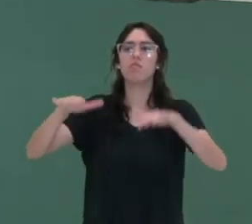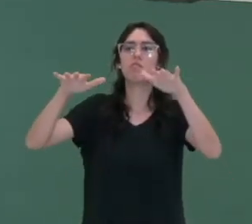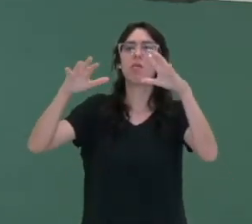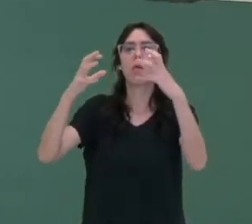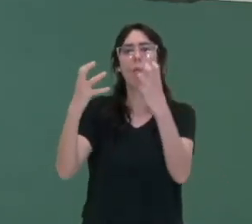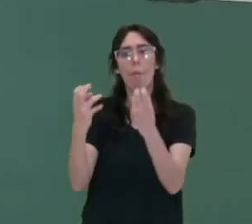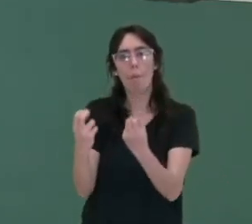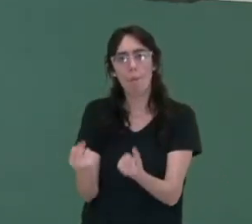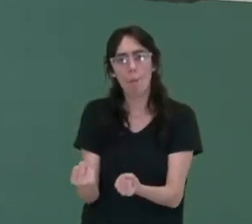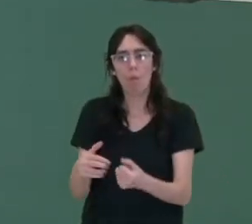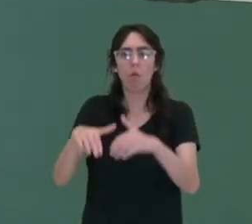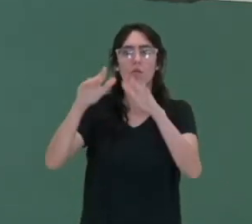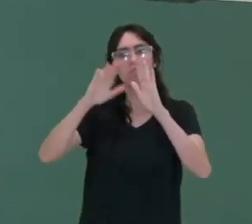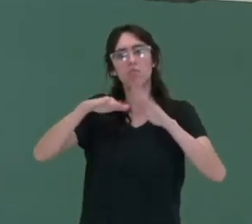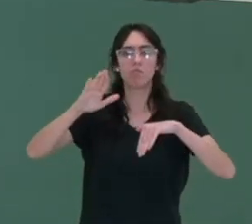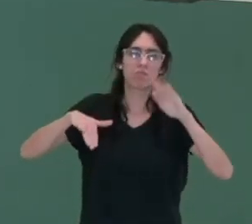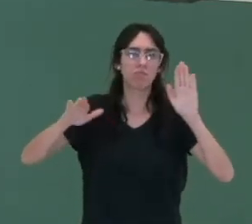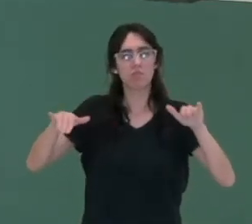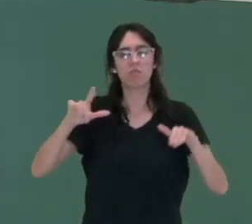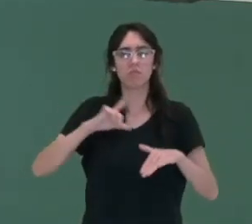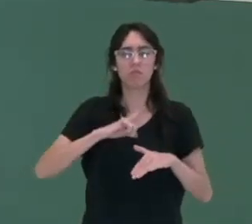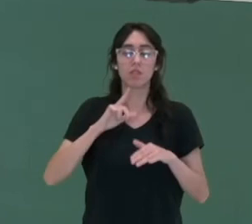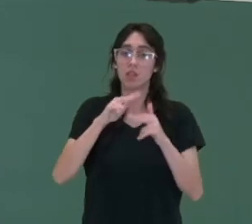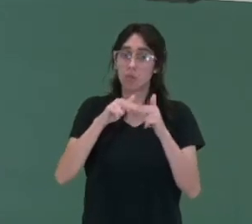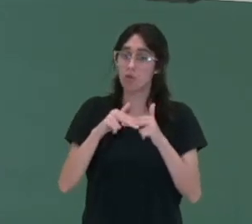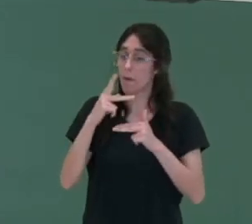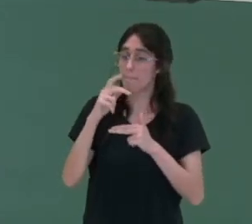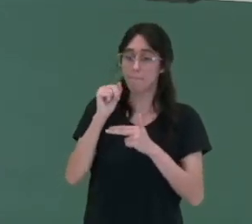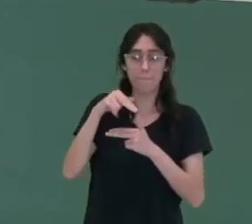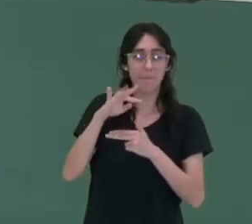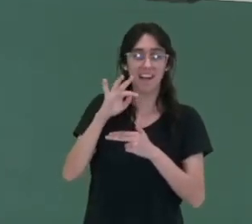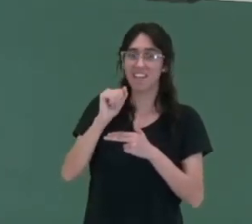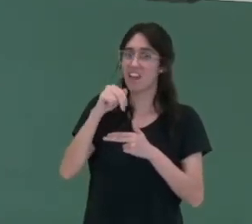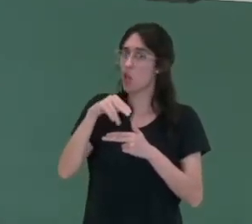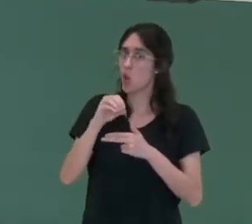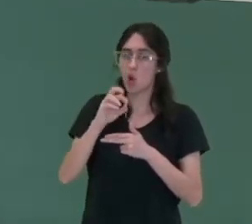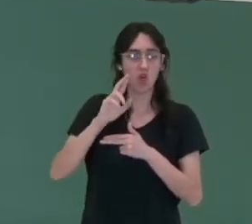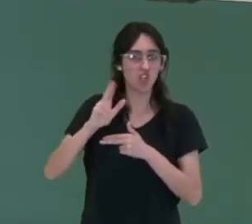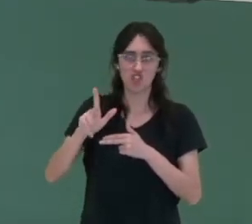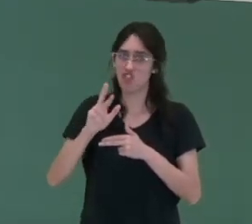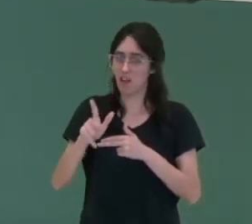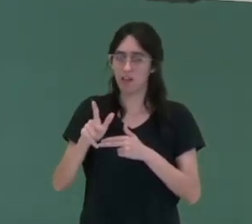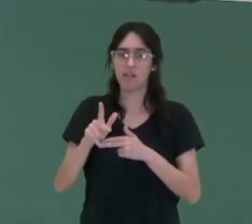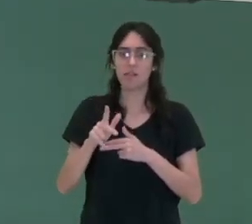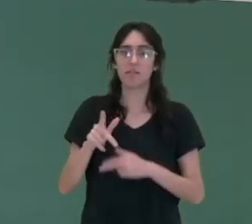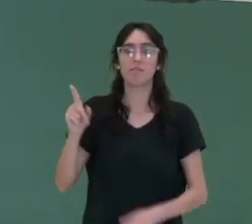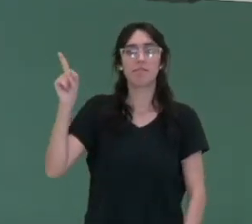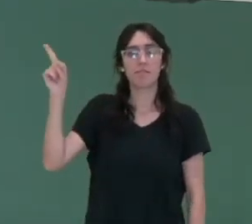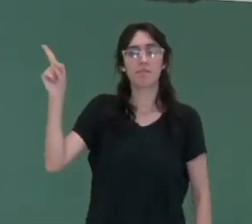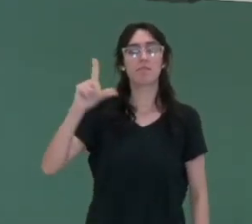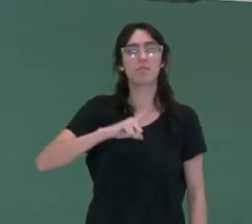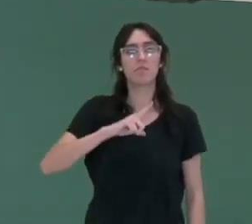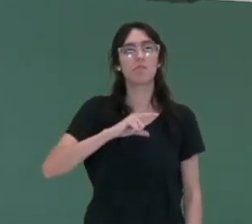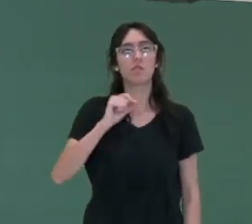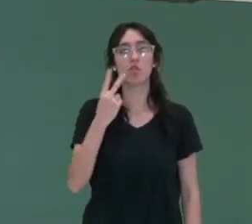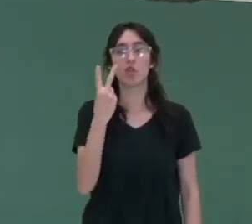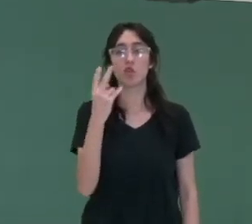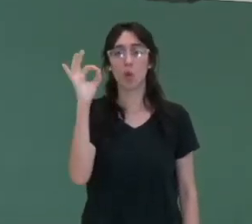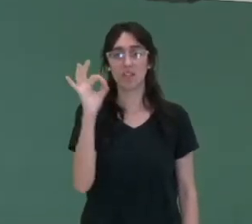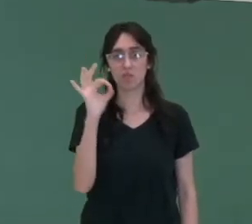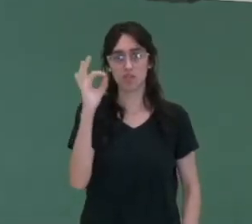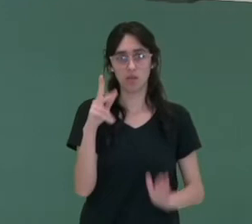áreas em que elas estão secas. Então é por isso que ele não se caracteriza como um pântano. Mas o Pantanal cobrindo cerca de 2% do